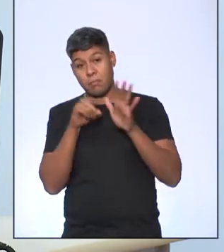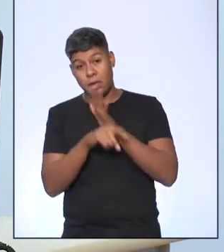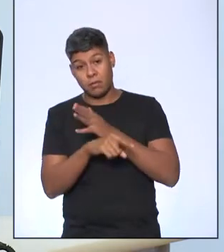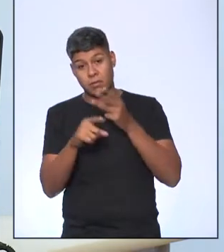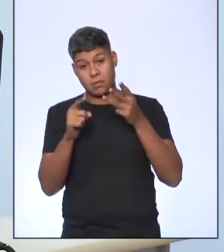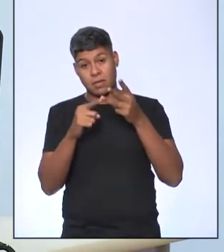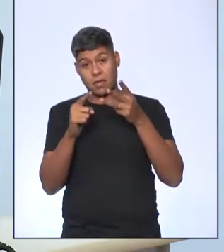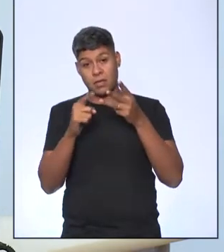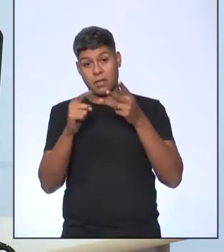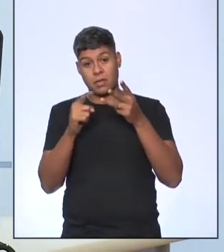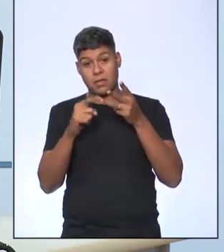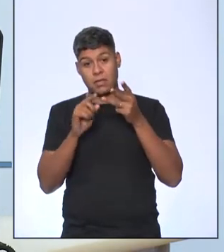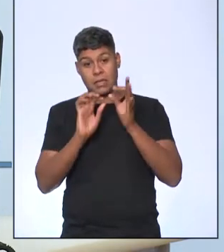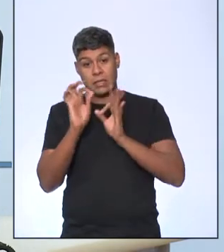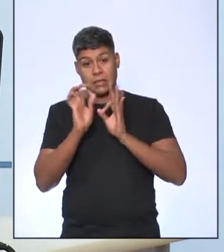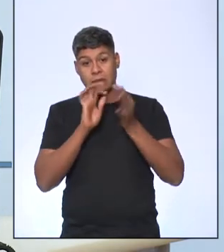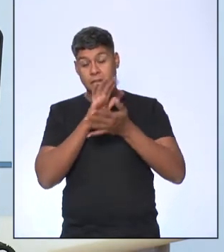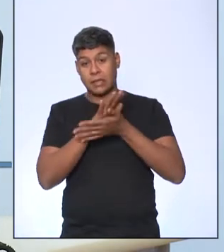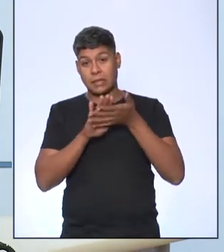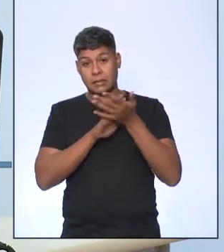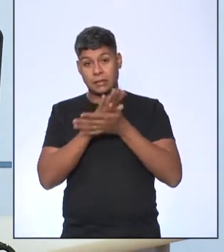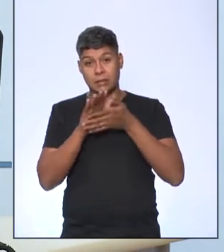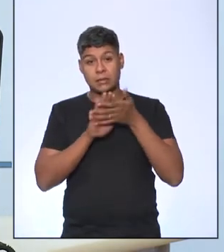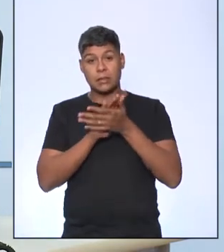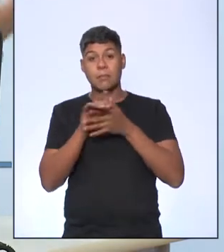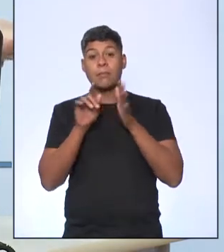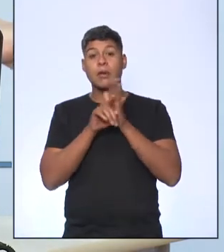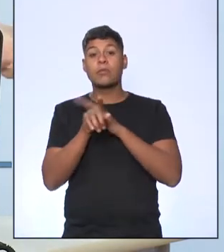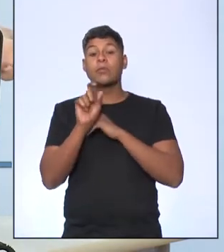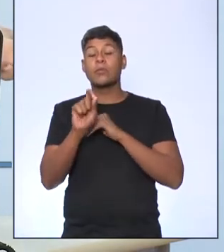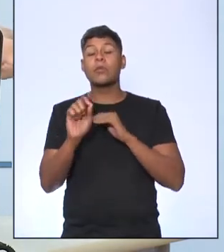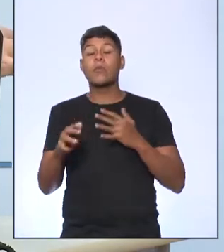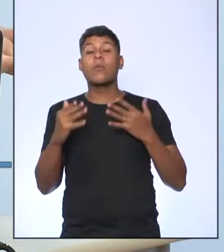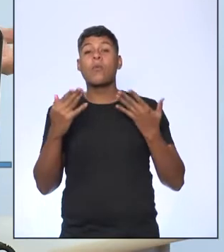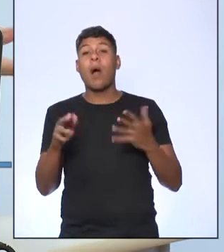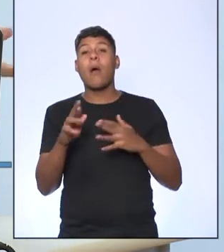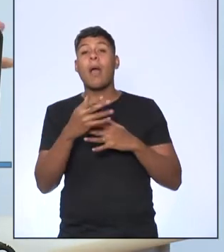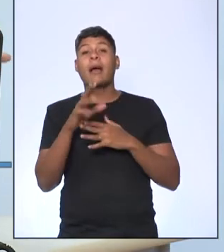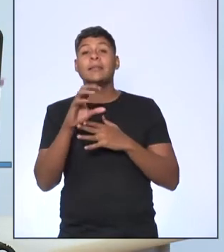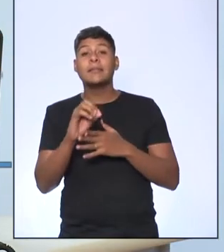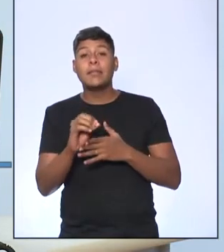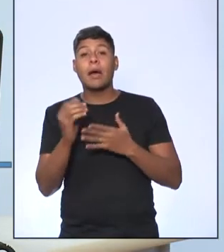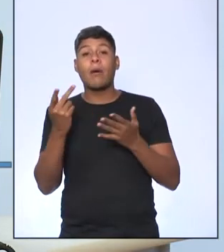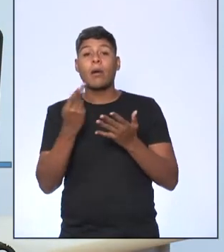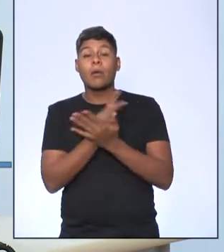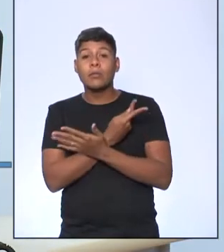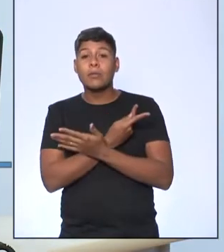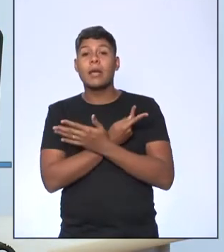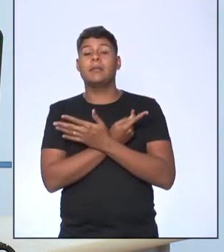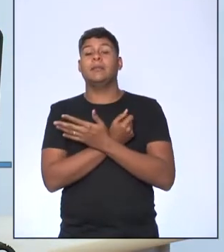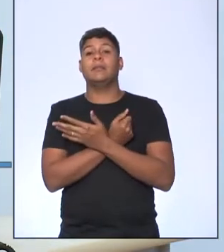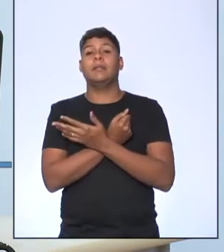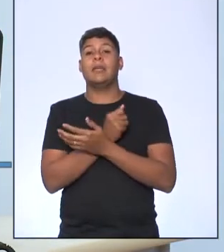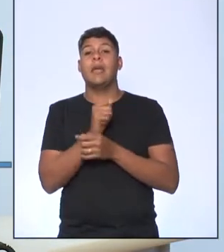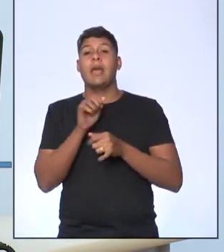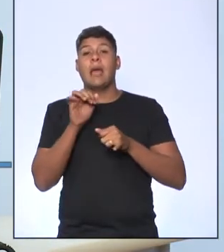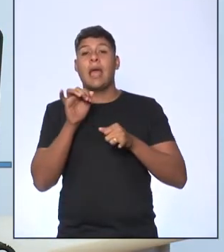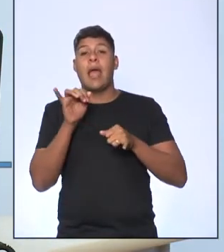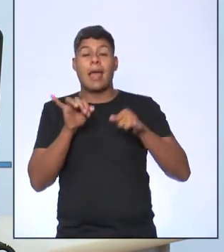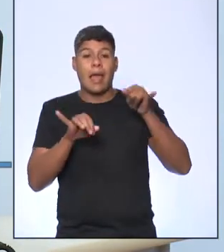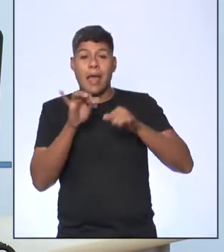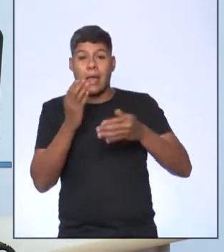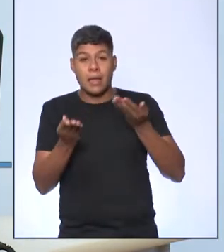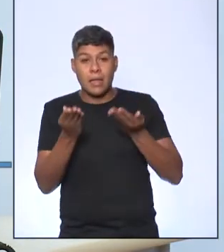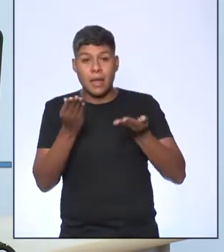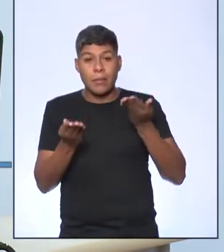3 não tenha ficado bem formulada, né? A pergunta era a seguinte, que tipo de reação que pode acontecer o equilíbrio químico? A parte do equilíbrio é